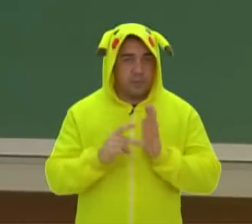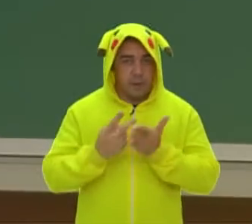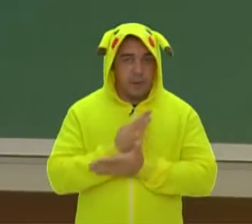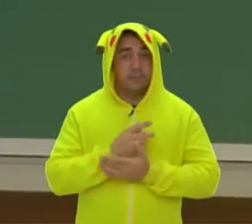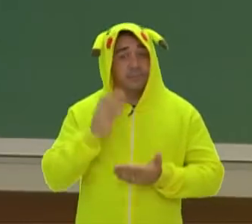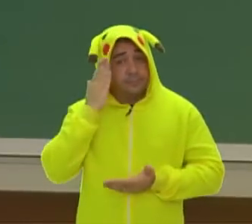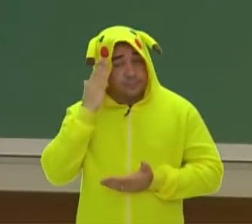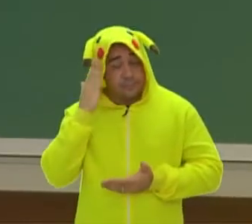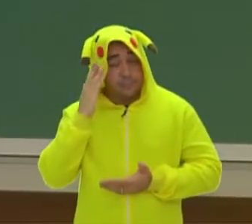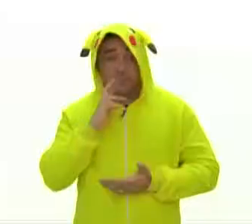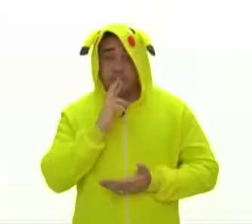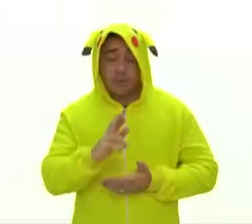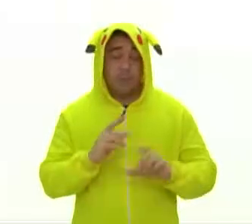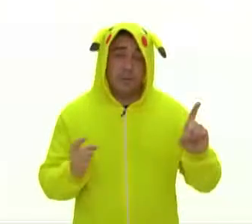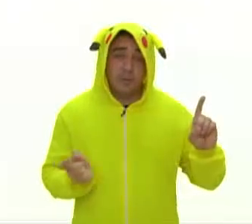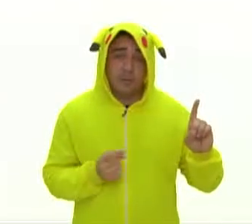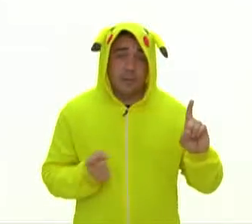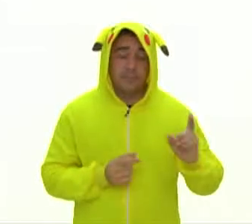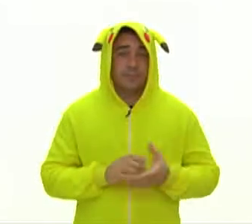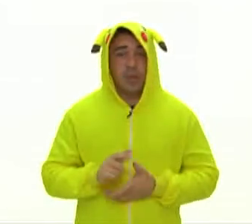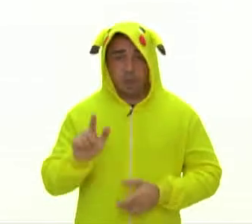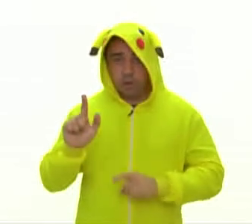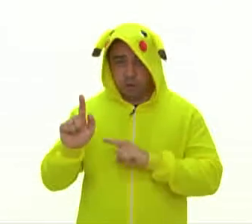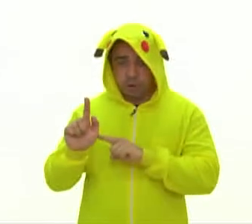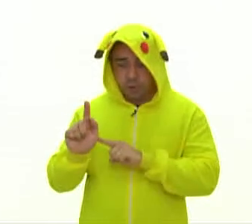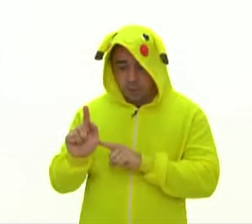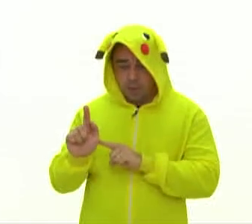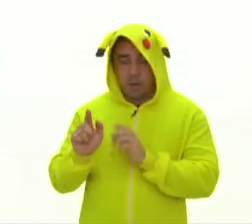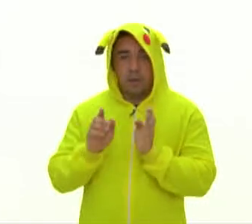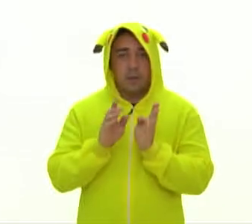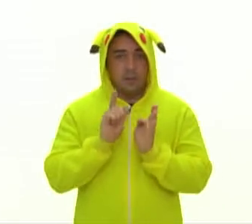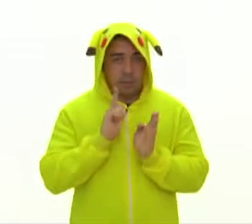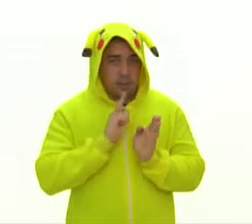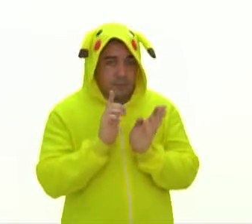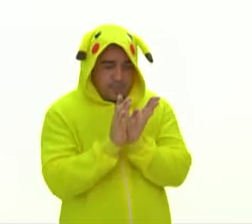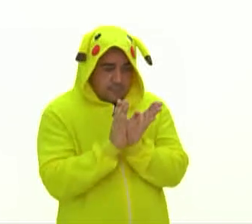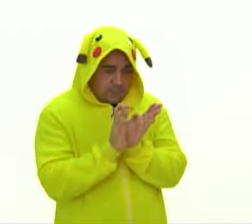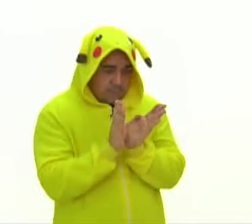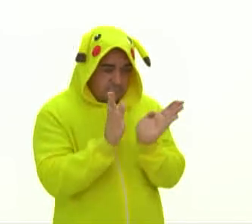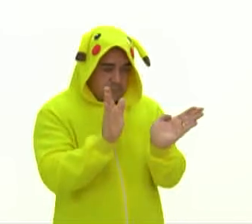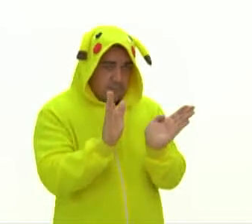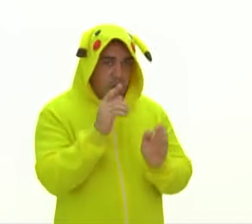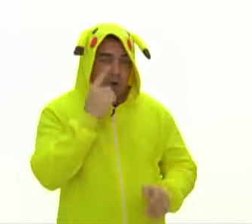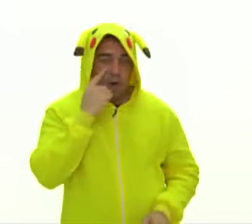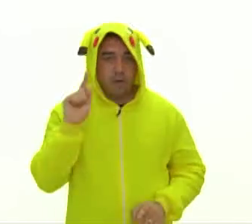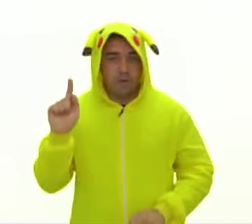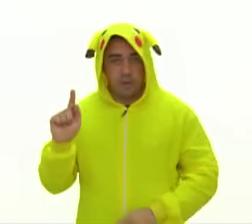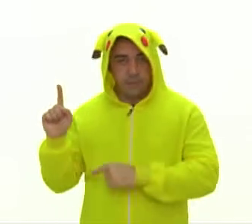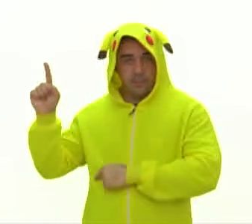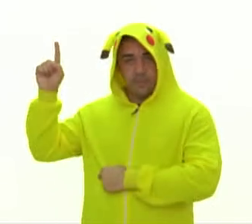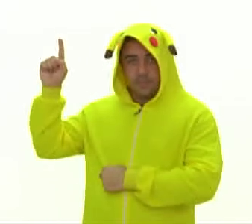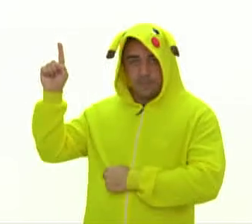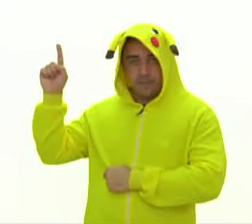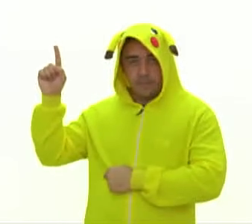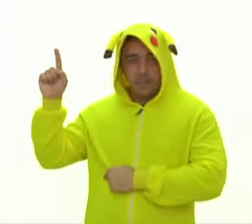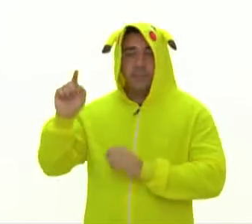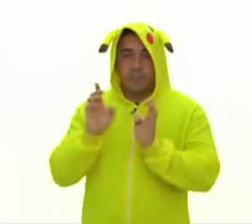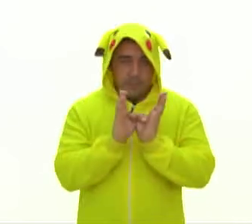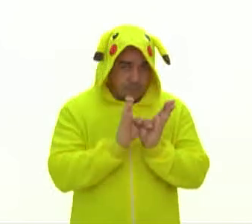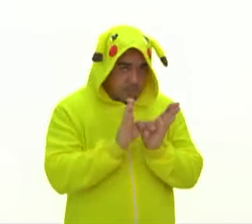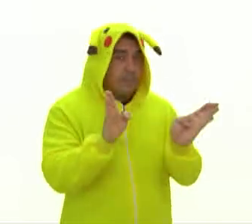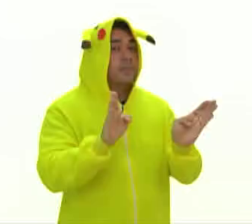Então, a gente já sabe que só sobrou a letra D. Em G, houve um evento de cladogênese. Cadê a letra G? Está aqui, ó. Houve um